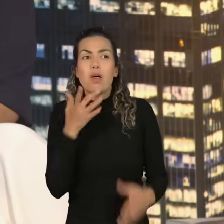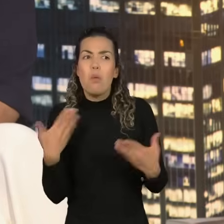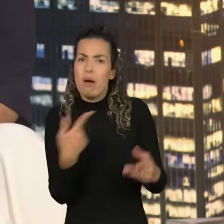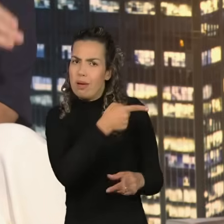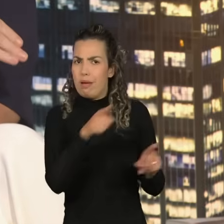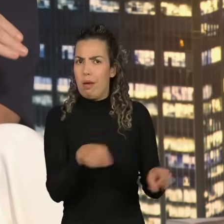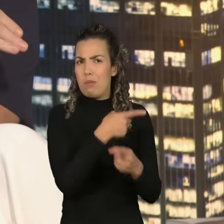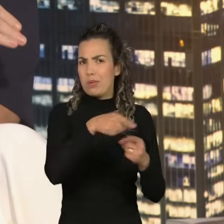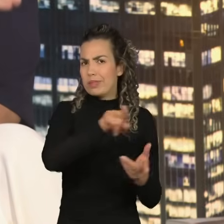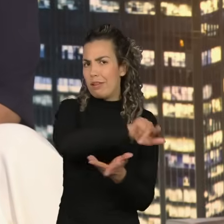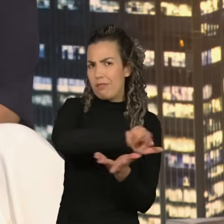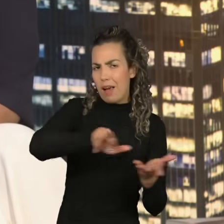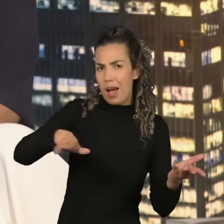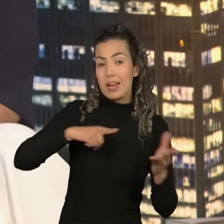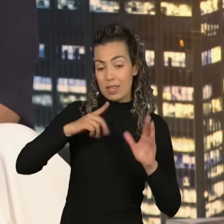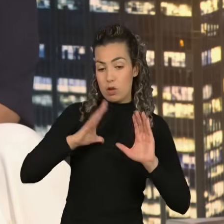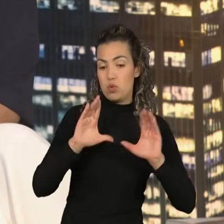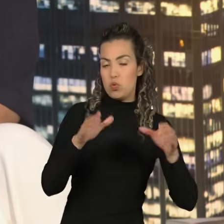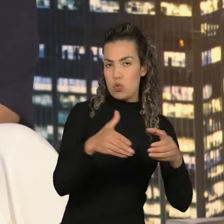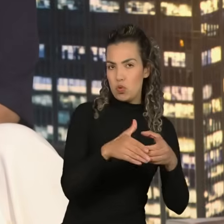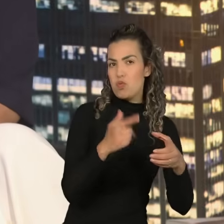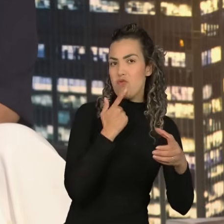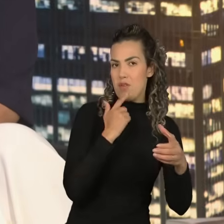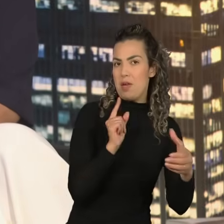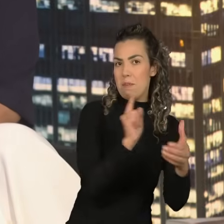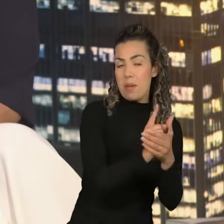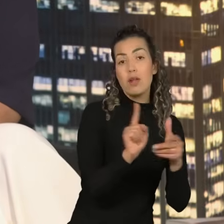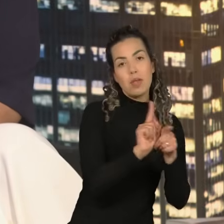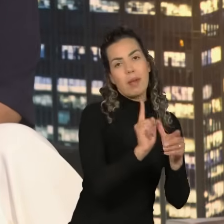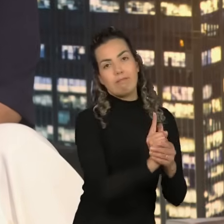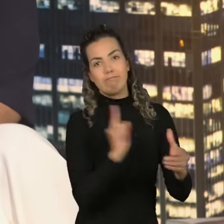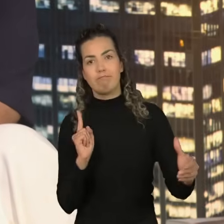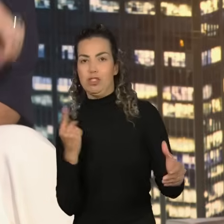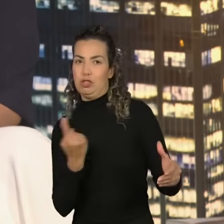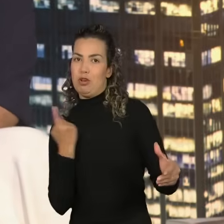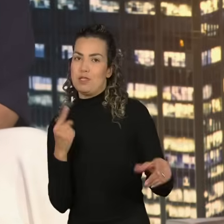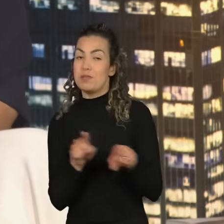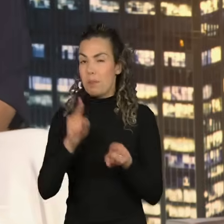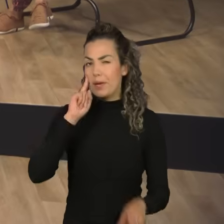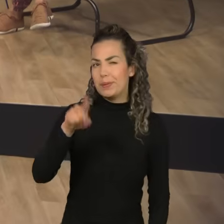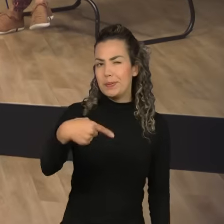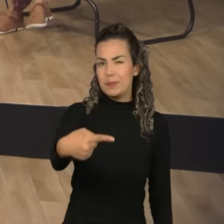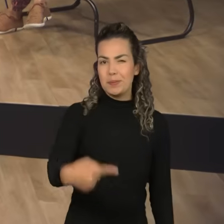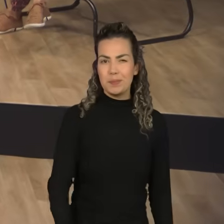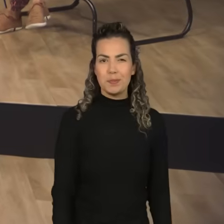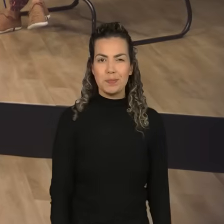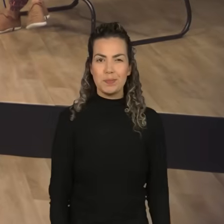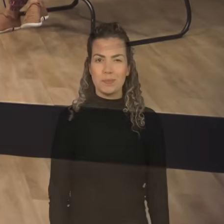Cazuza, tanto no Barão Vermelho como na carreira solo? A gente volta já.